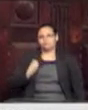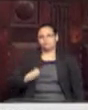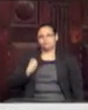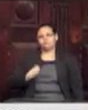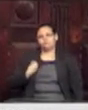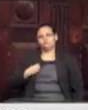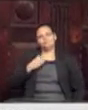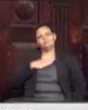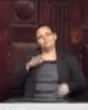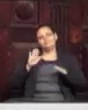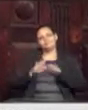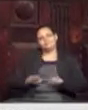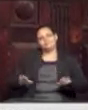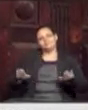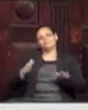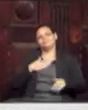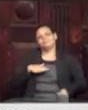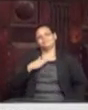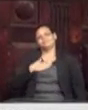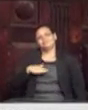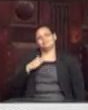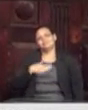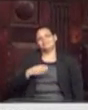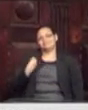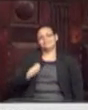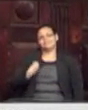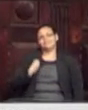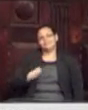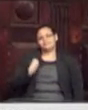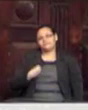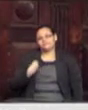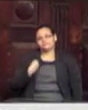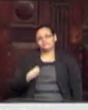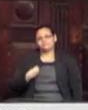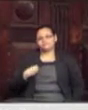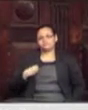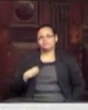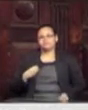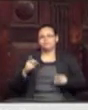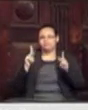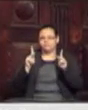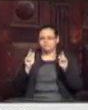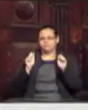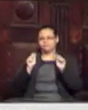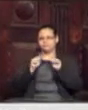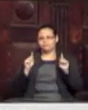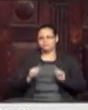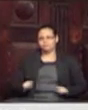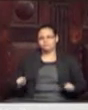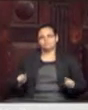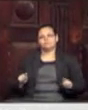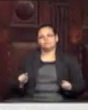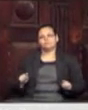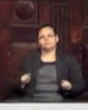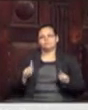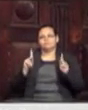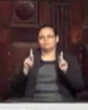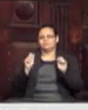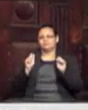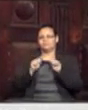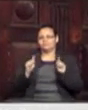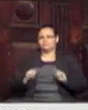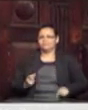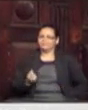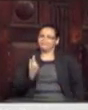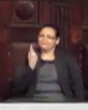com tranquilidade. Estaria tocando a minha vida com a paz daqueles, com a paz